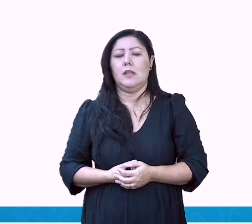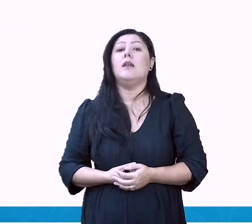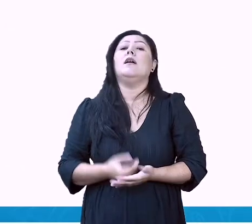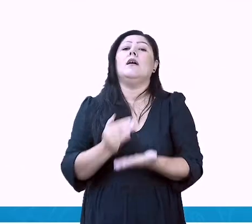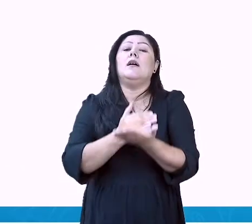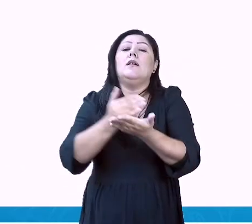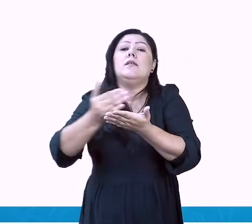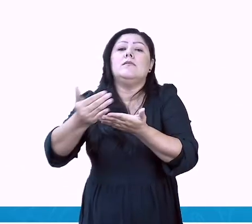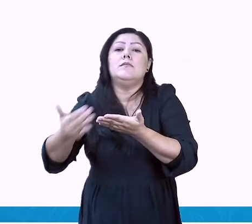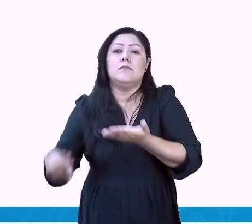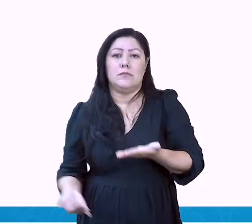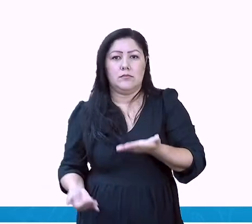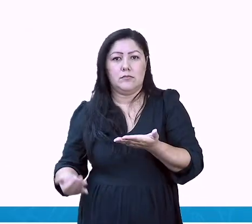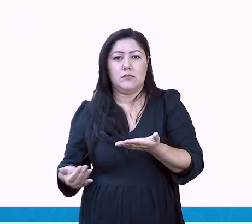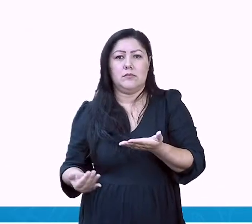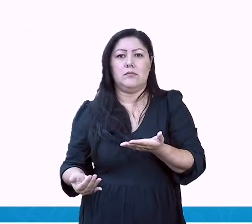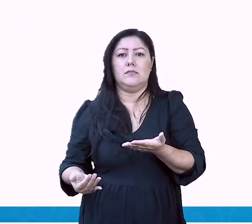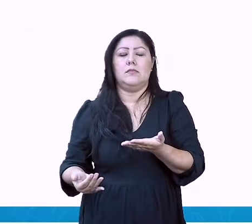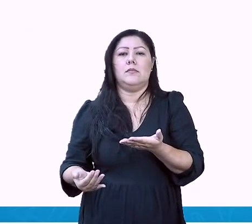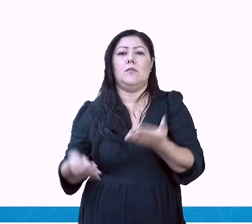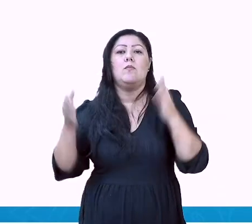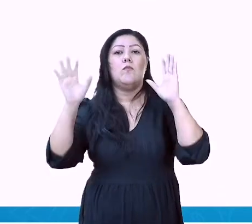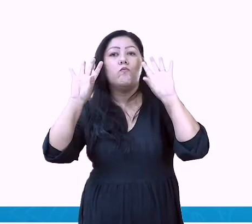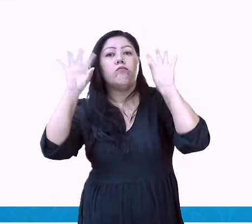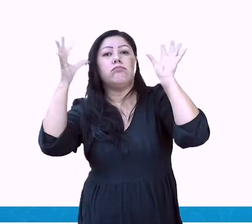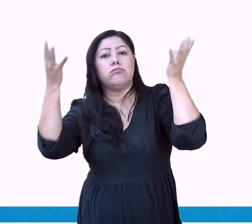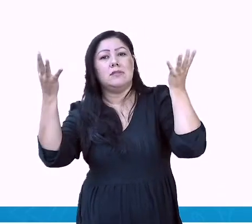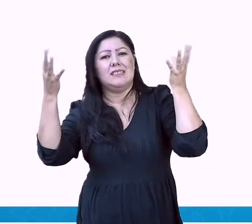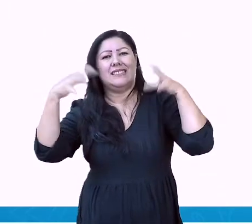estação seca...